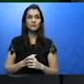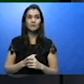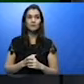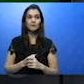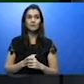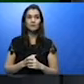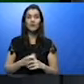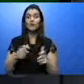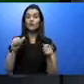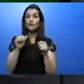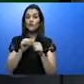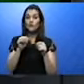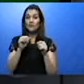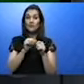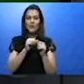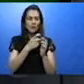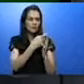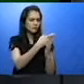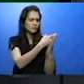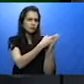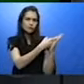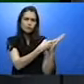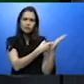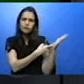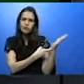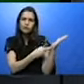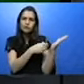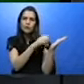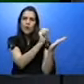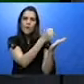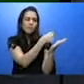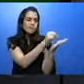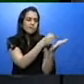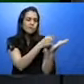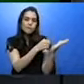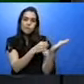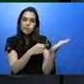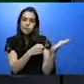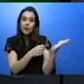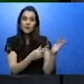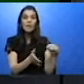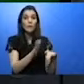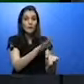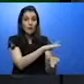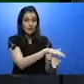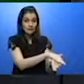Fizemos a produção dele, tá? Inspirada nessa aula da Mona Lisa.